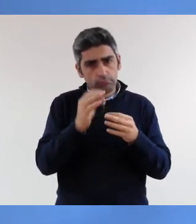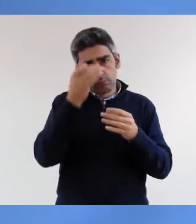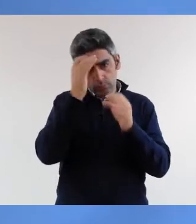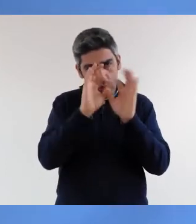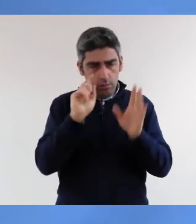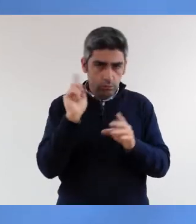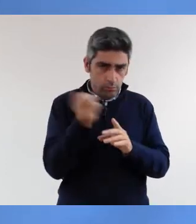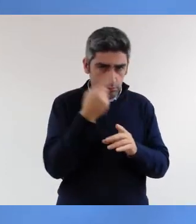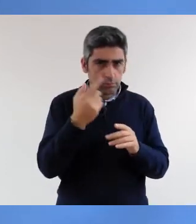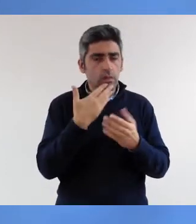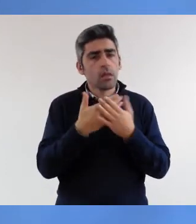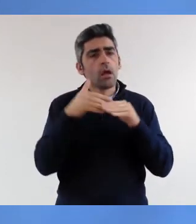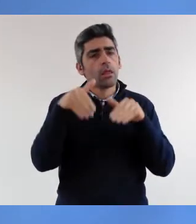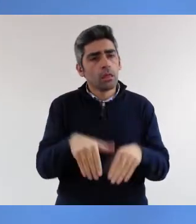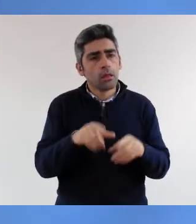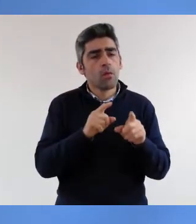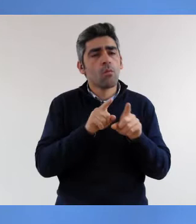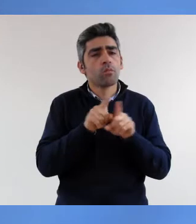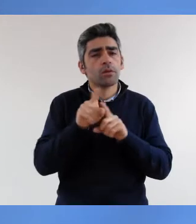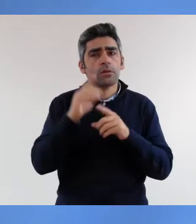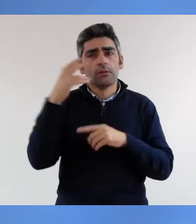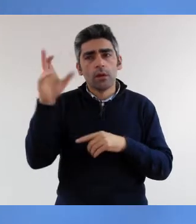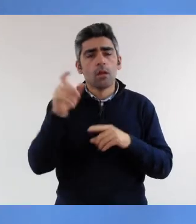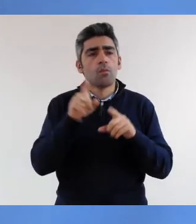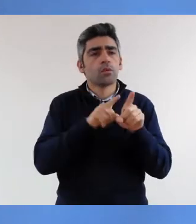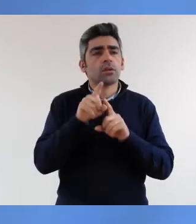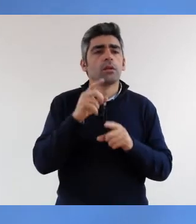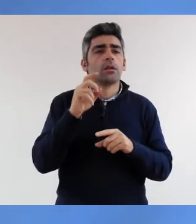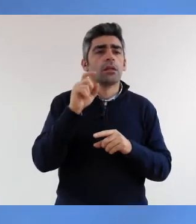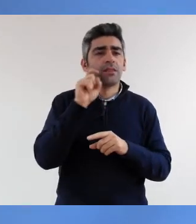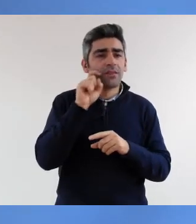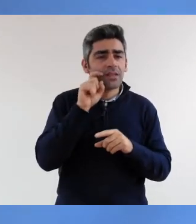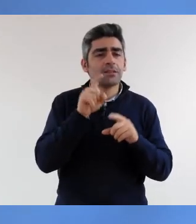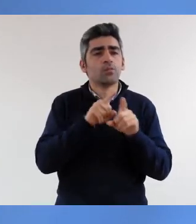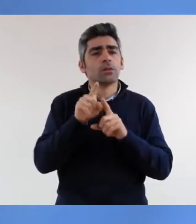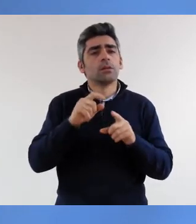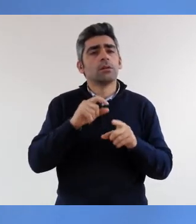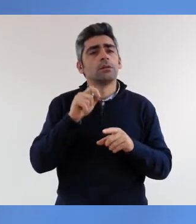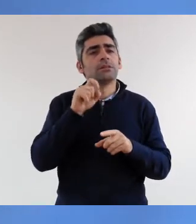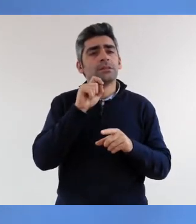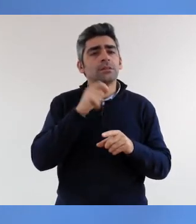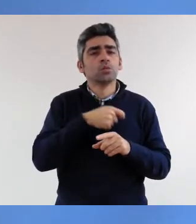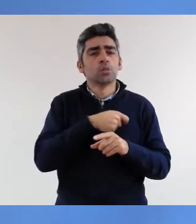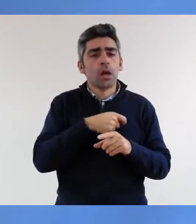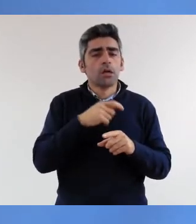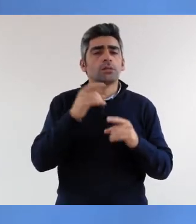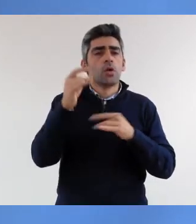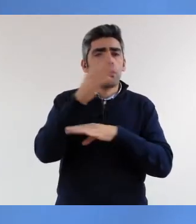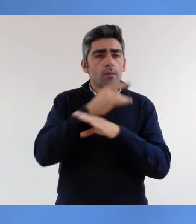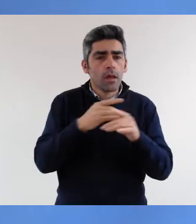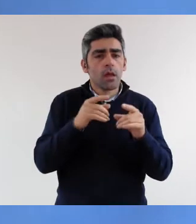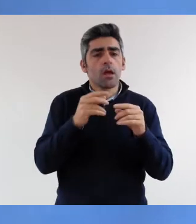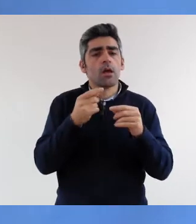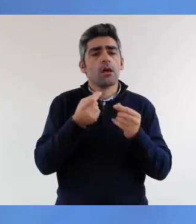permaneça e que nunca faleceu mesmo em política externa em política defesa política de